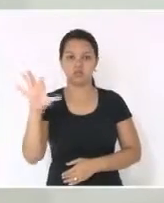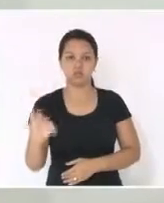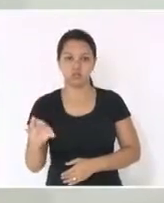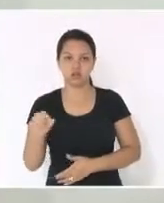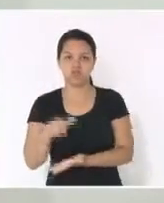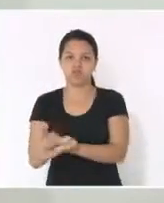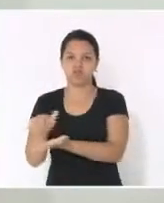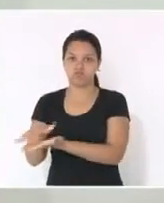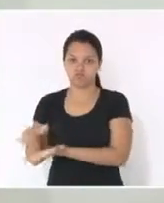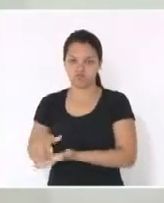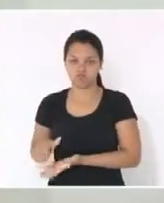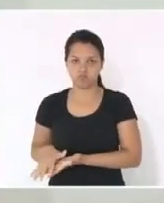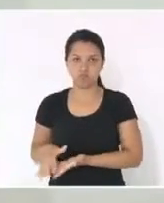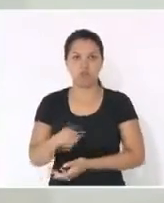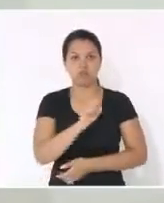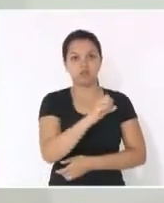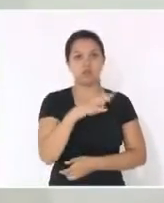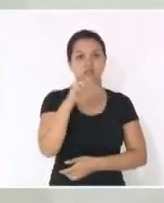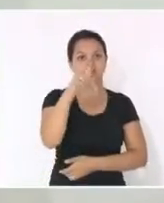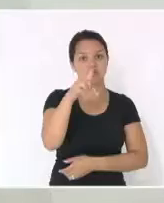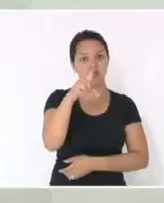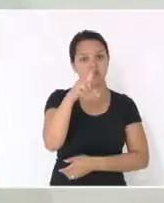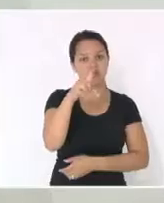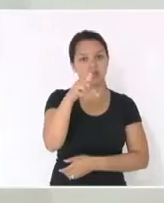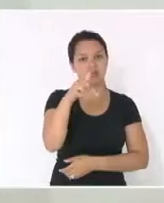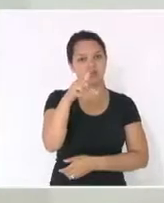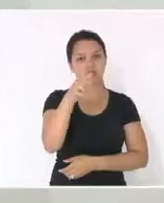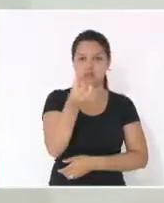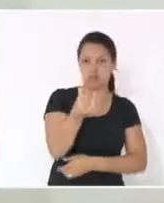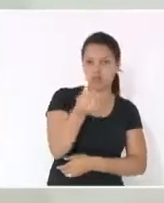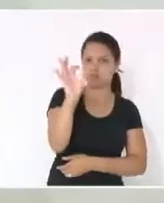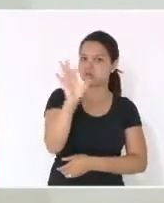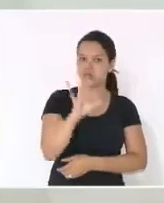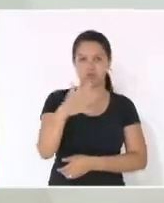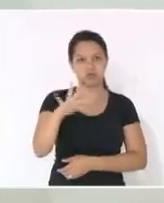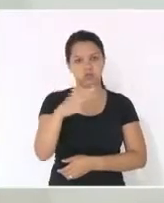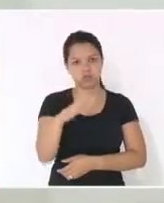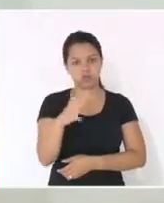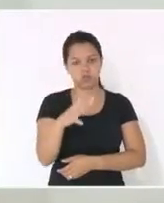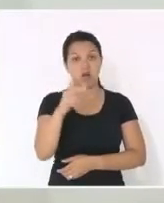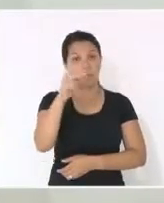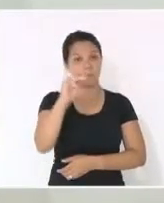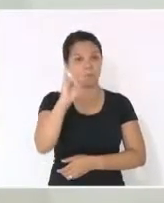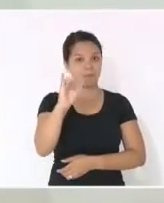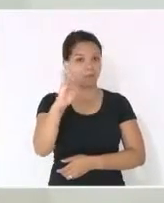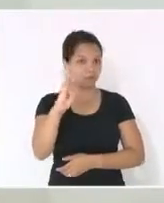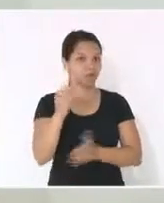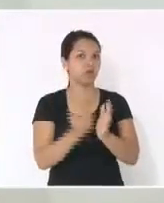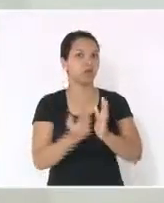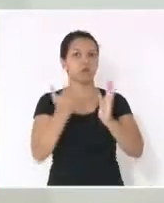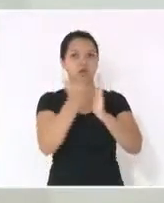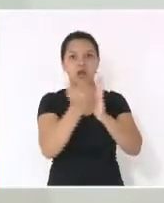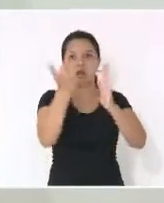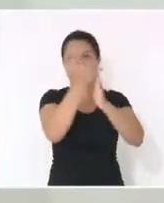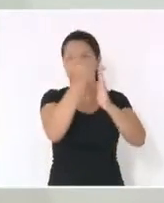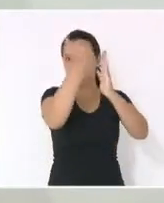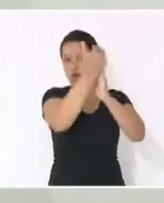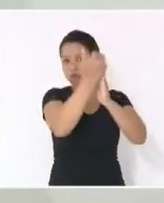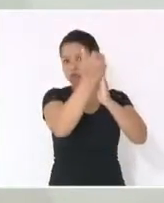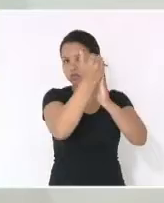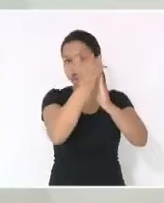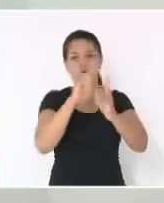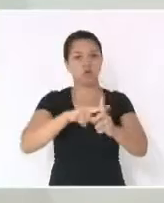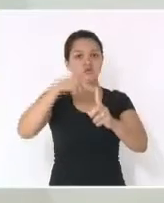7% a nossa economia do estado nosso pib ele cresce mais que o dobro do pib